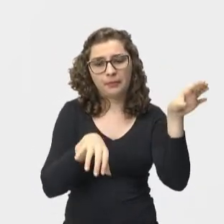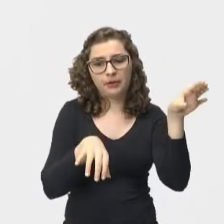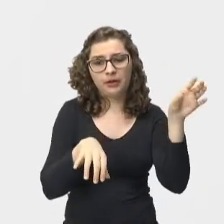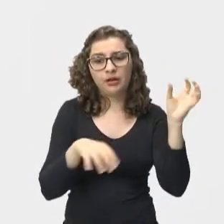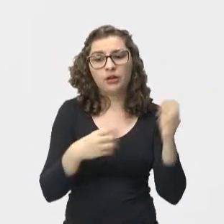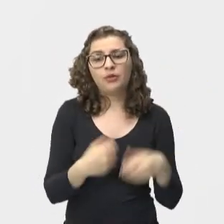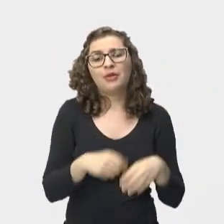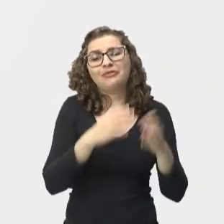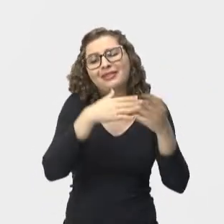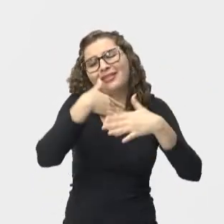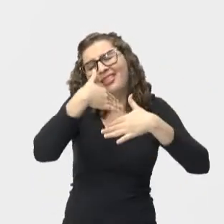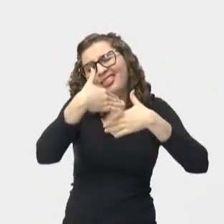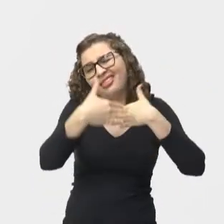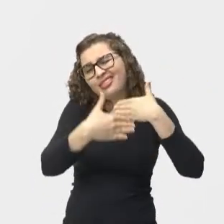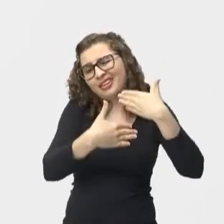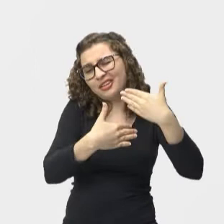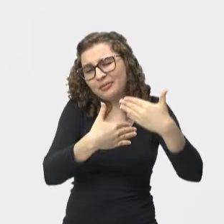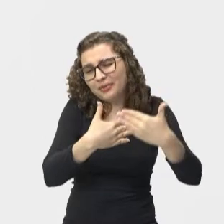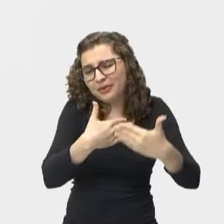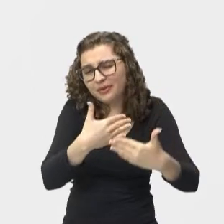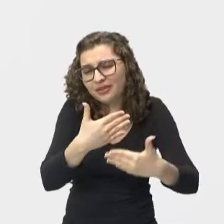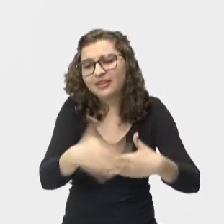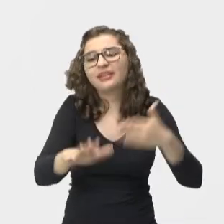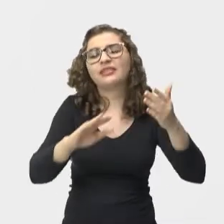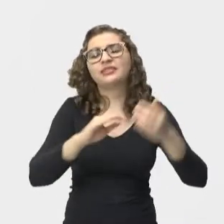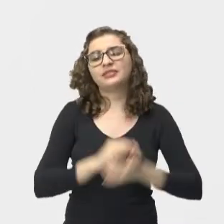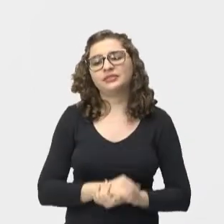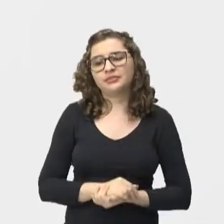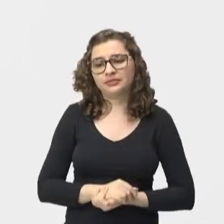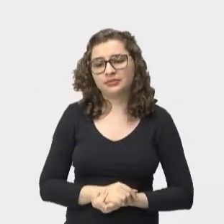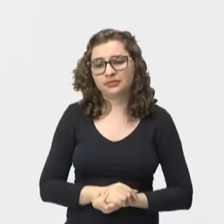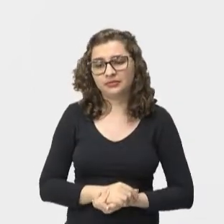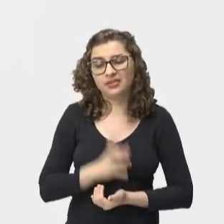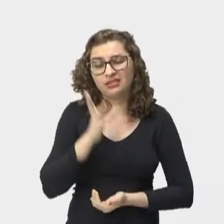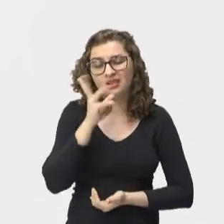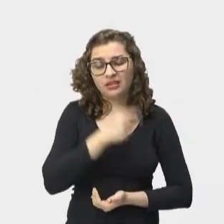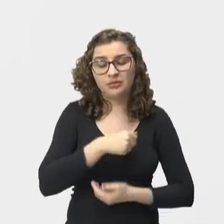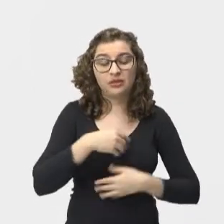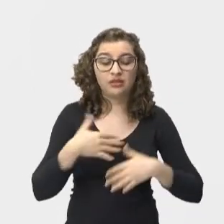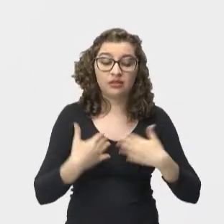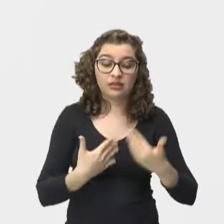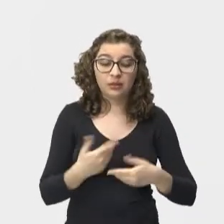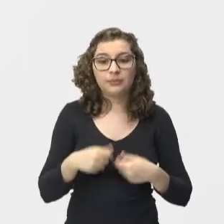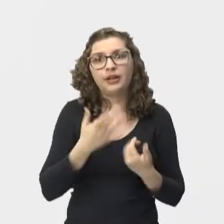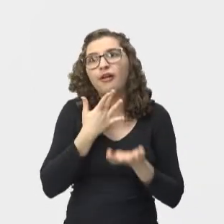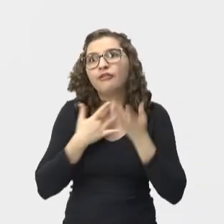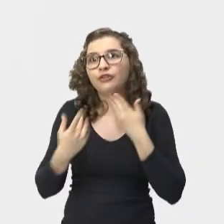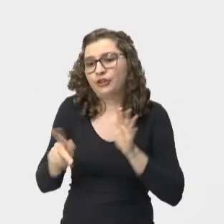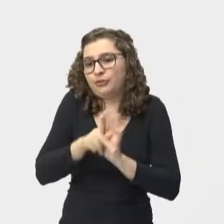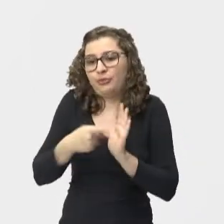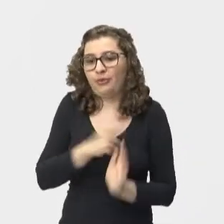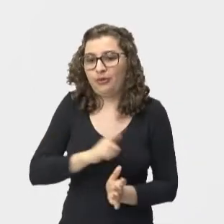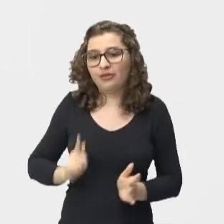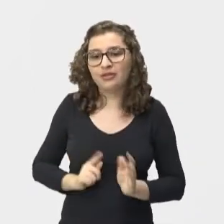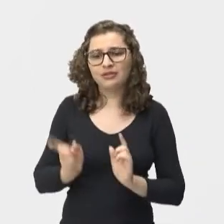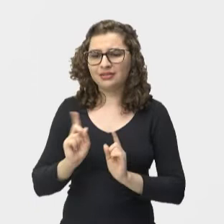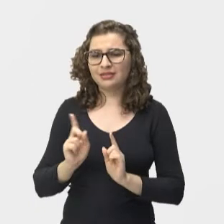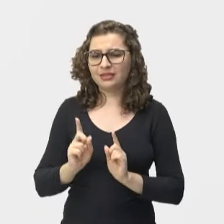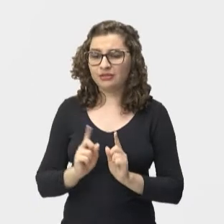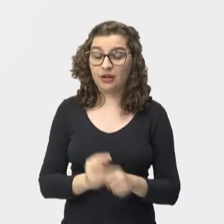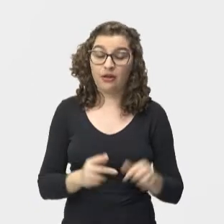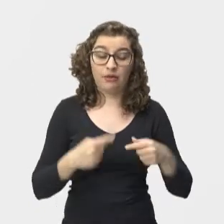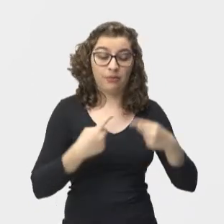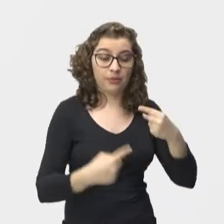né? Então, não depende da vontade do governante. Então, ela é uma política de Estado,